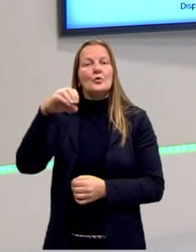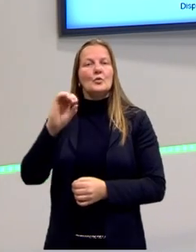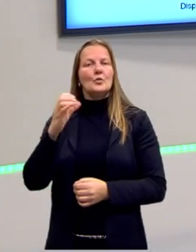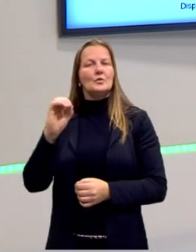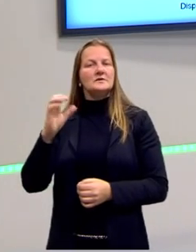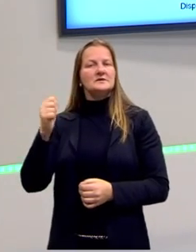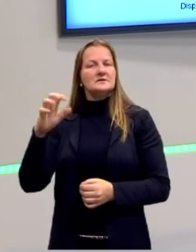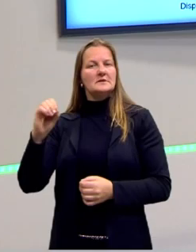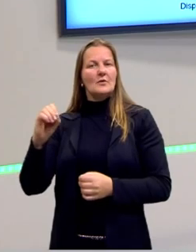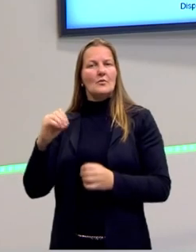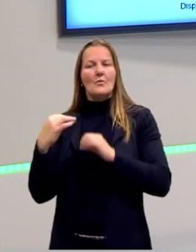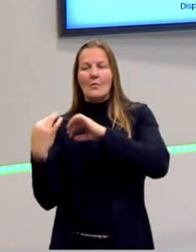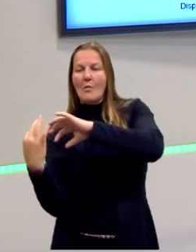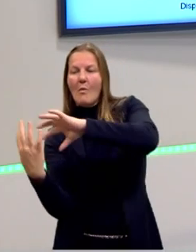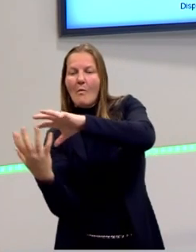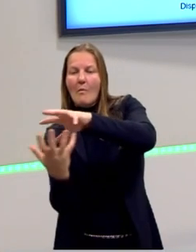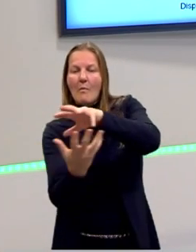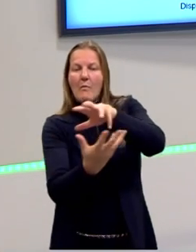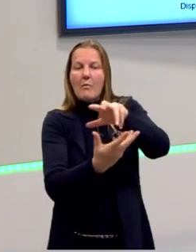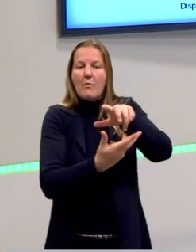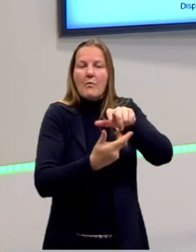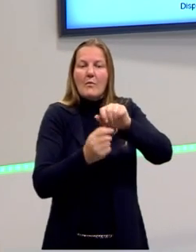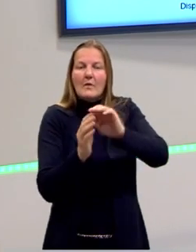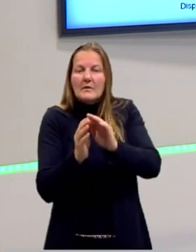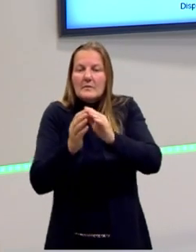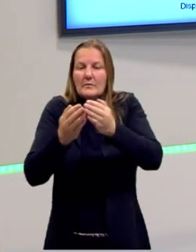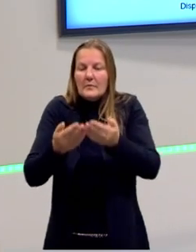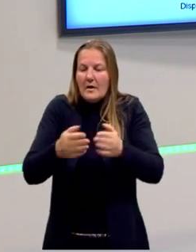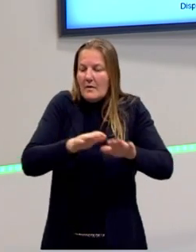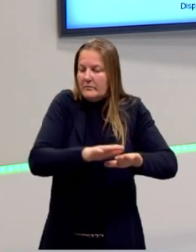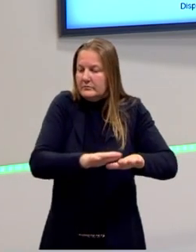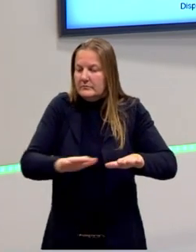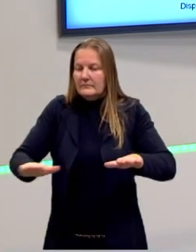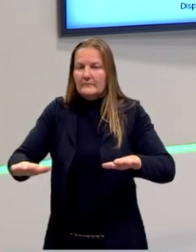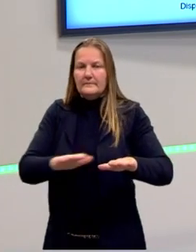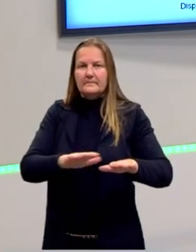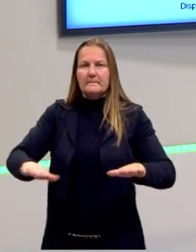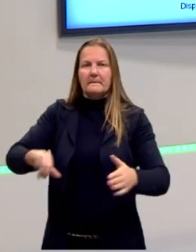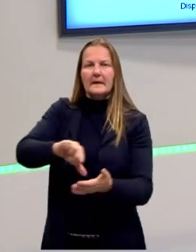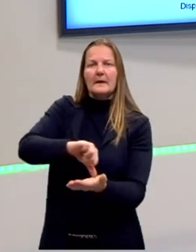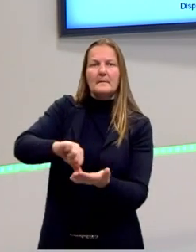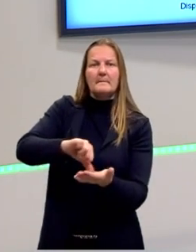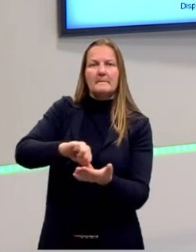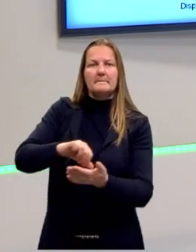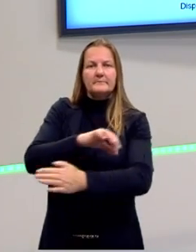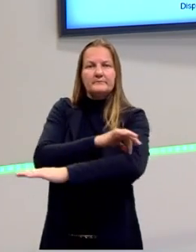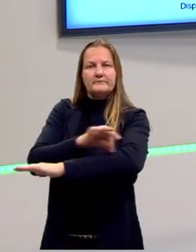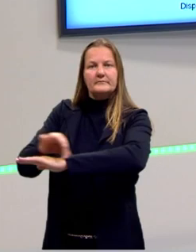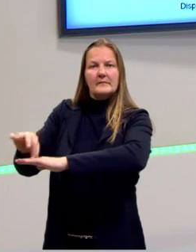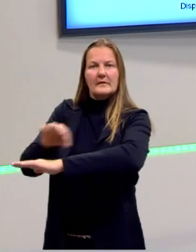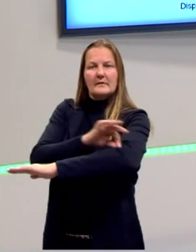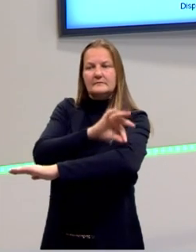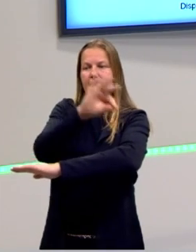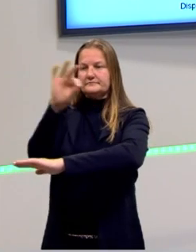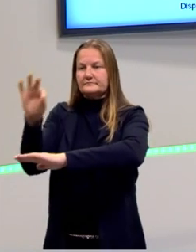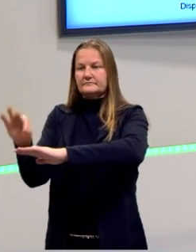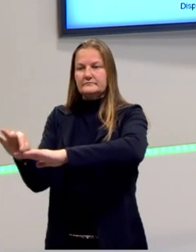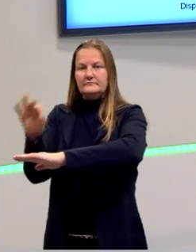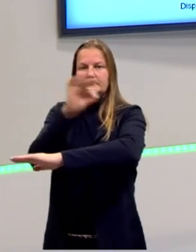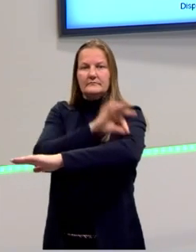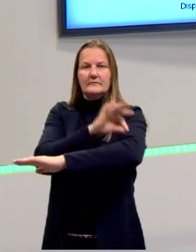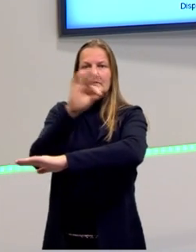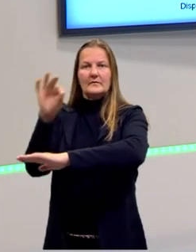do nosso globo terrestre a partir de um plano dividir os 360 graus então